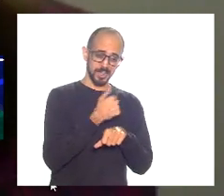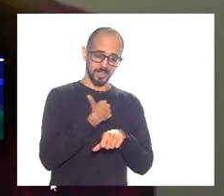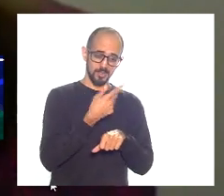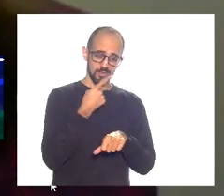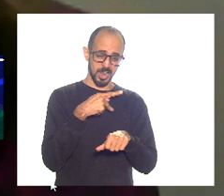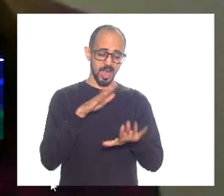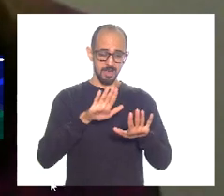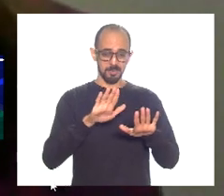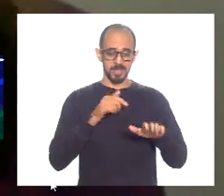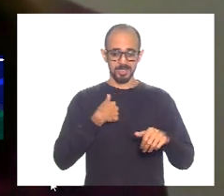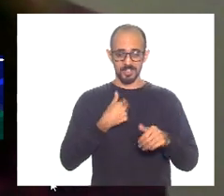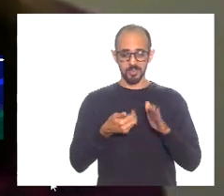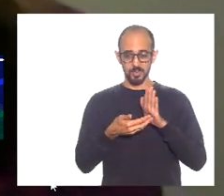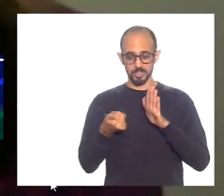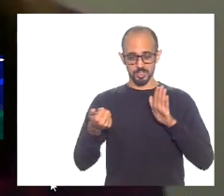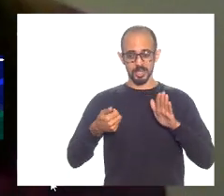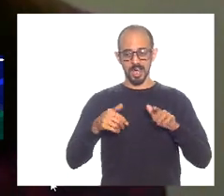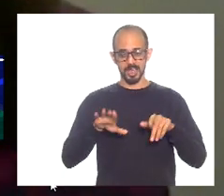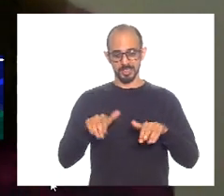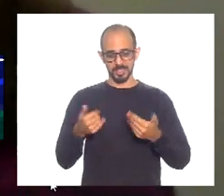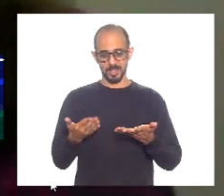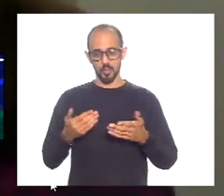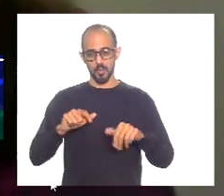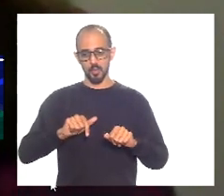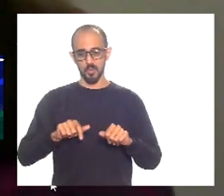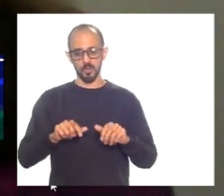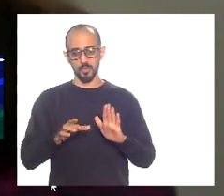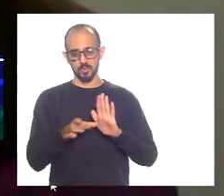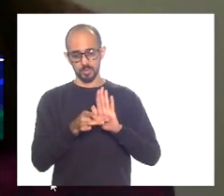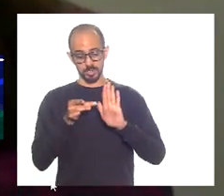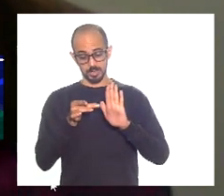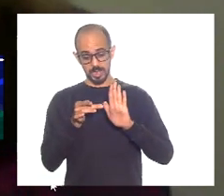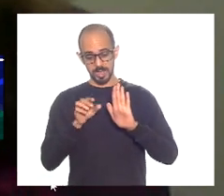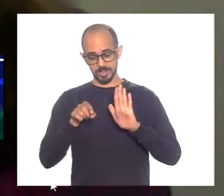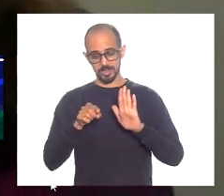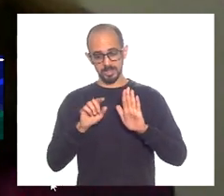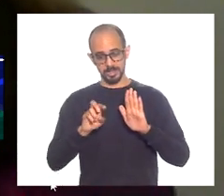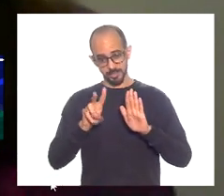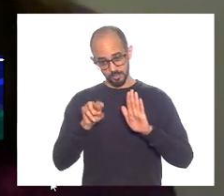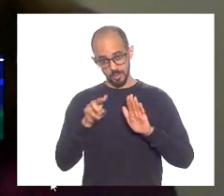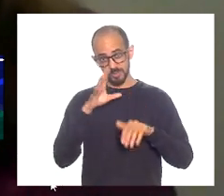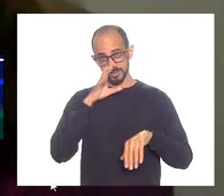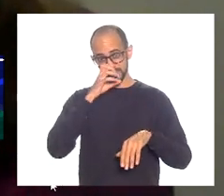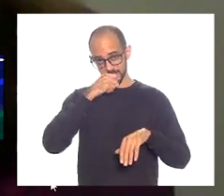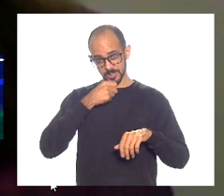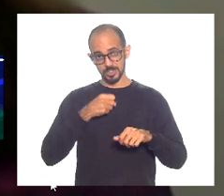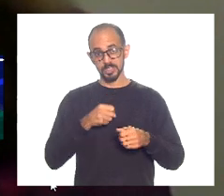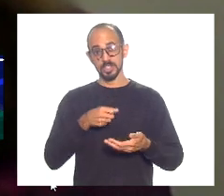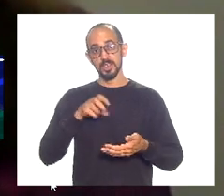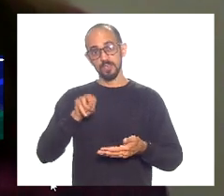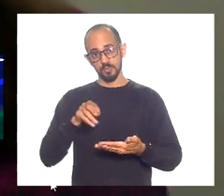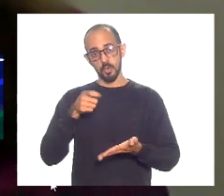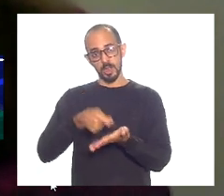eu vou retirar o destaque e vou, né, insistir